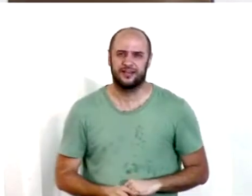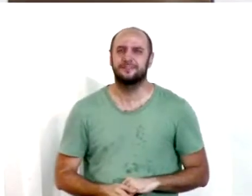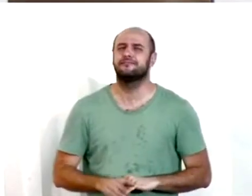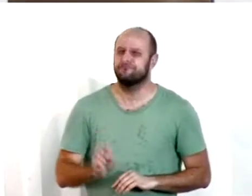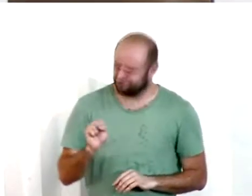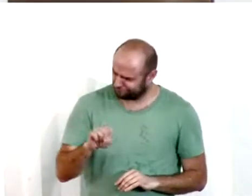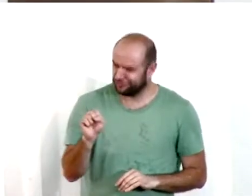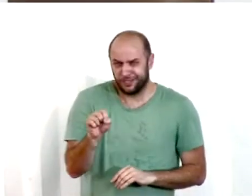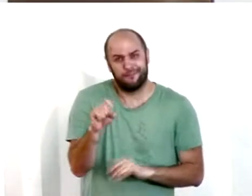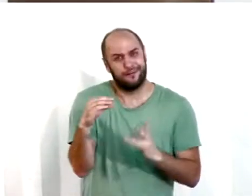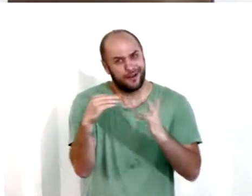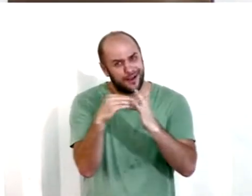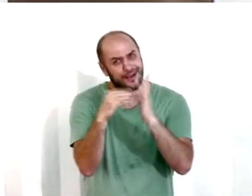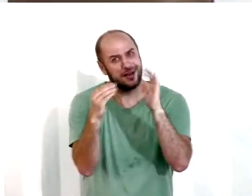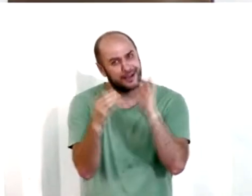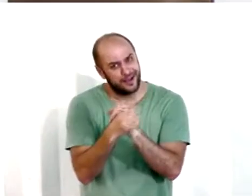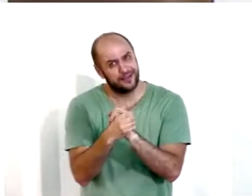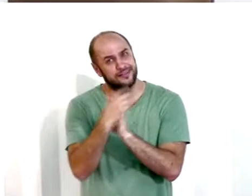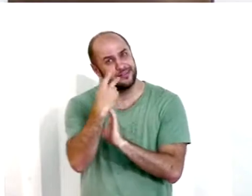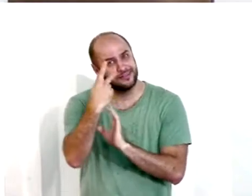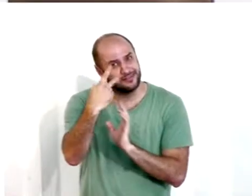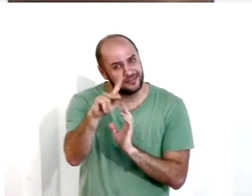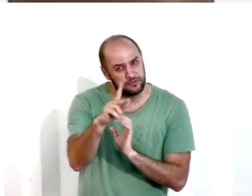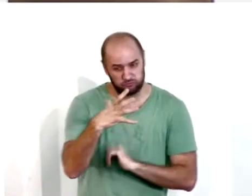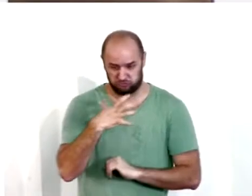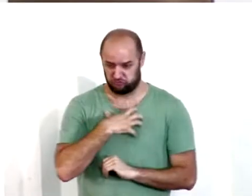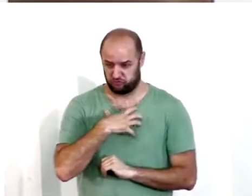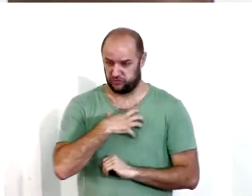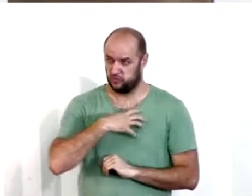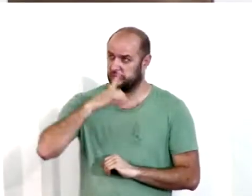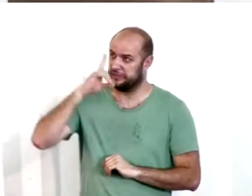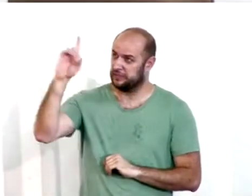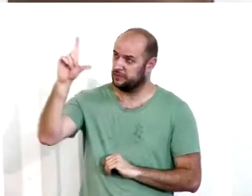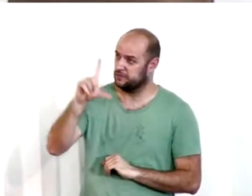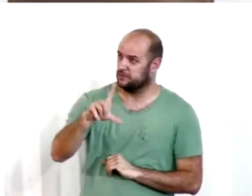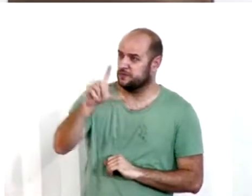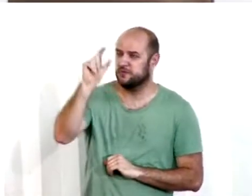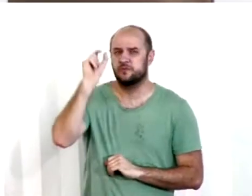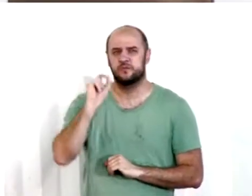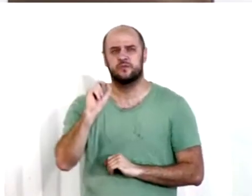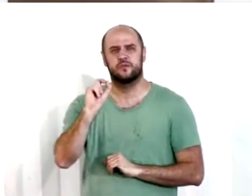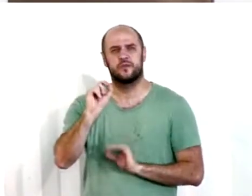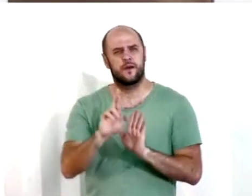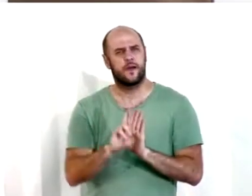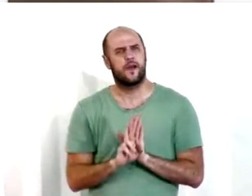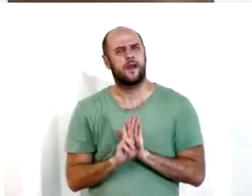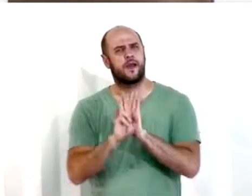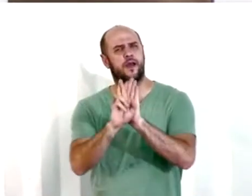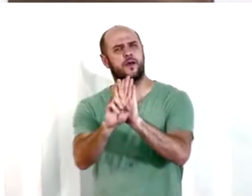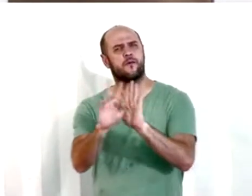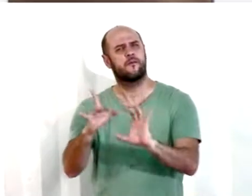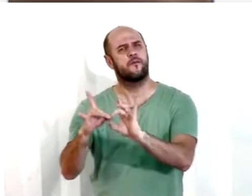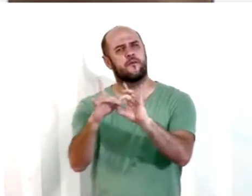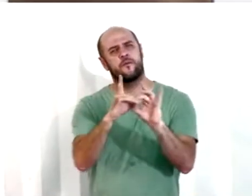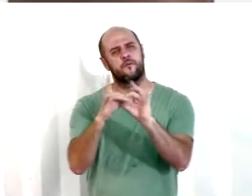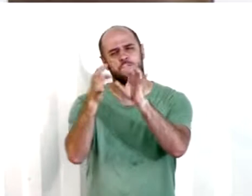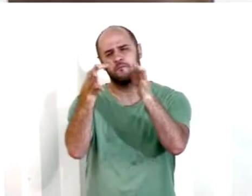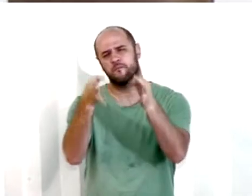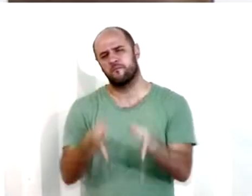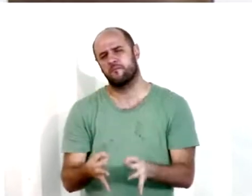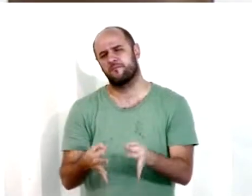casamento é um molde que Deus escolheu para que pudesse representar a união